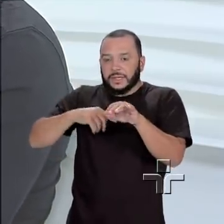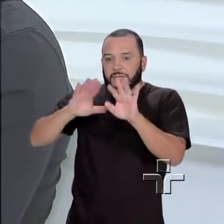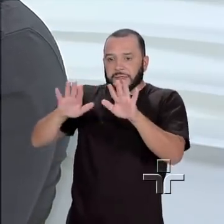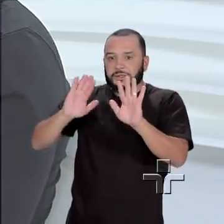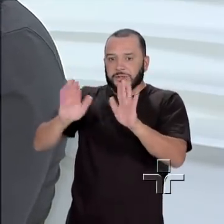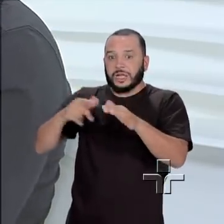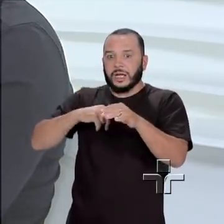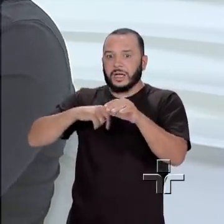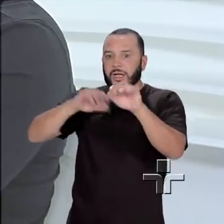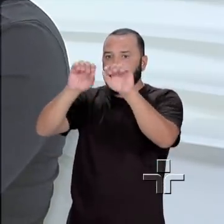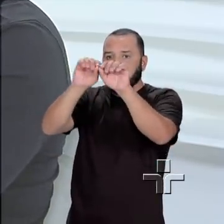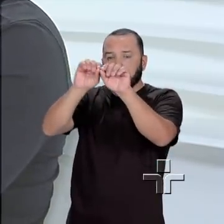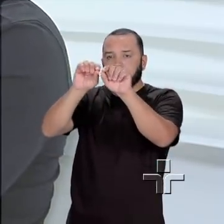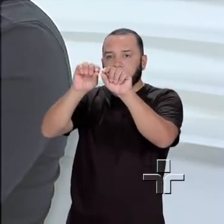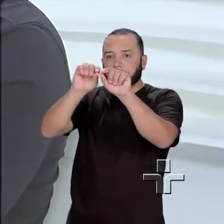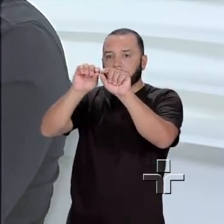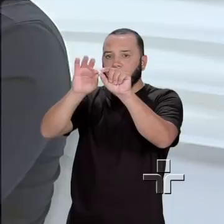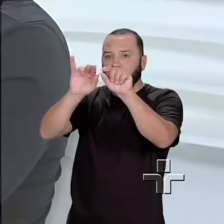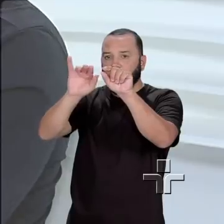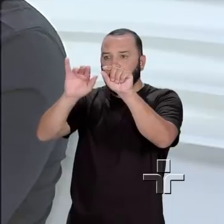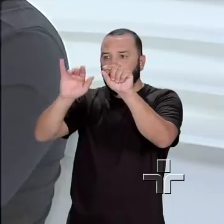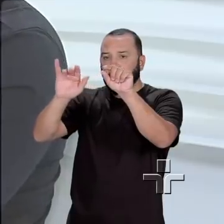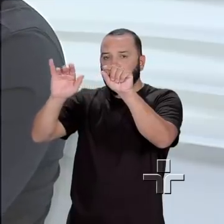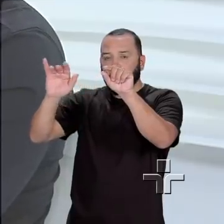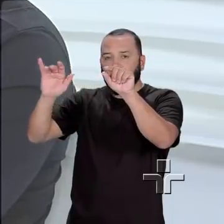respostas dependem das perguntas,